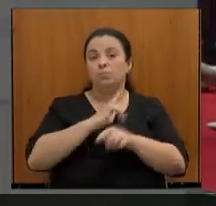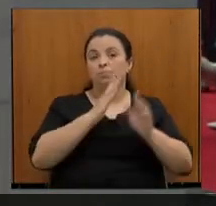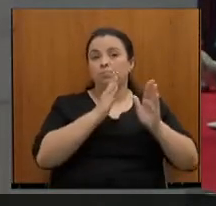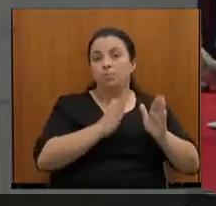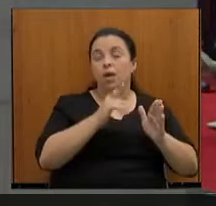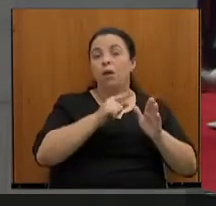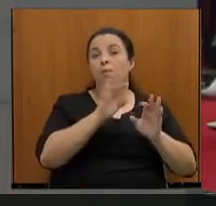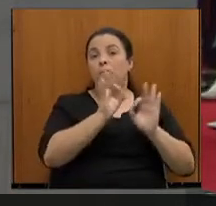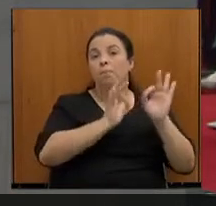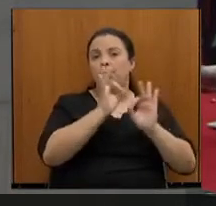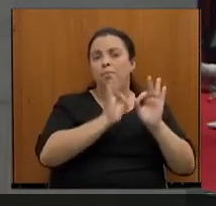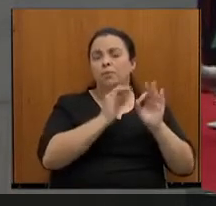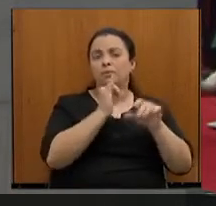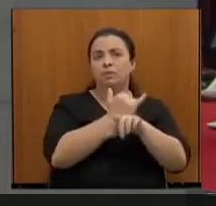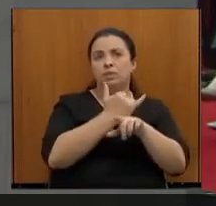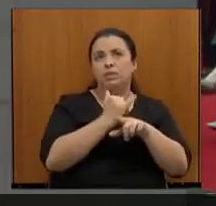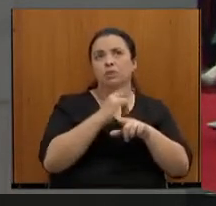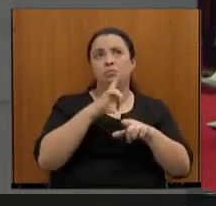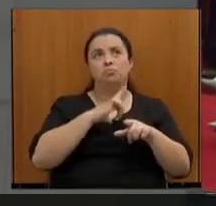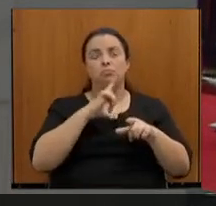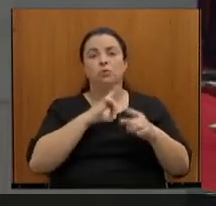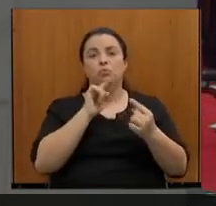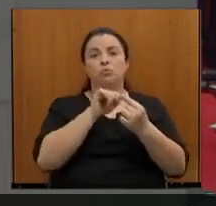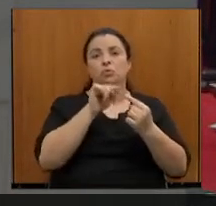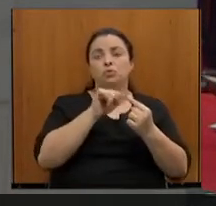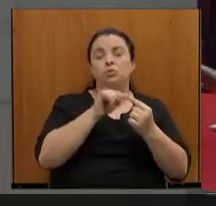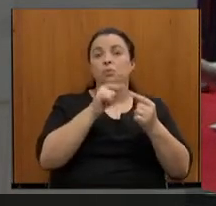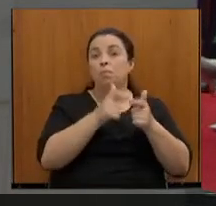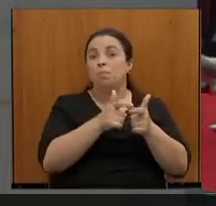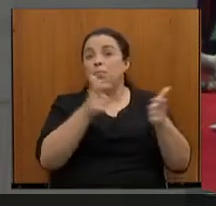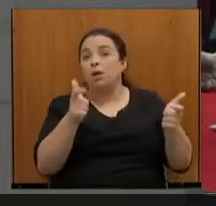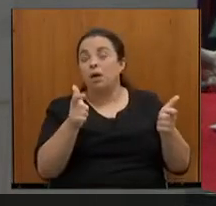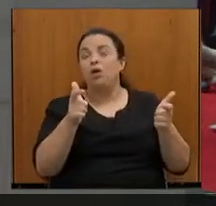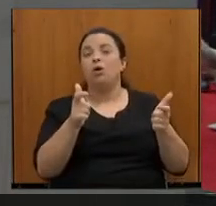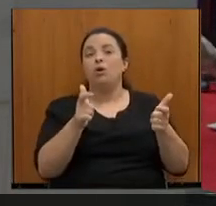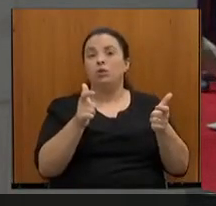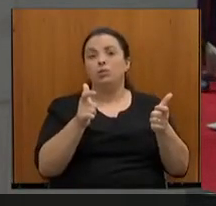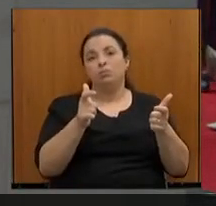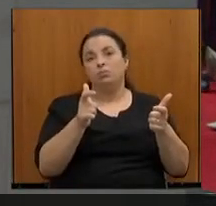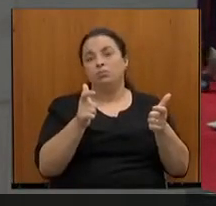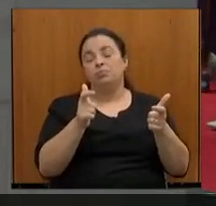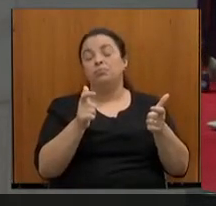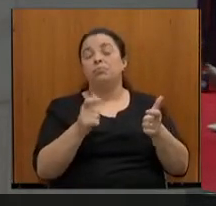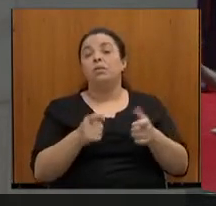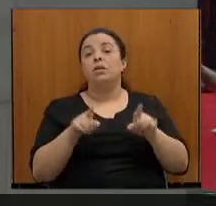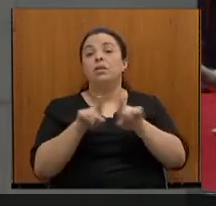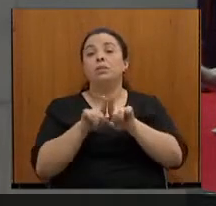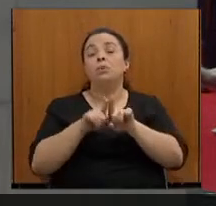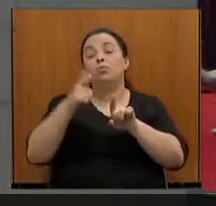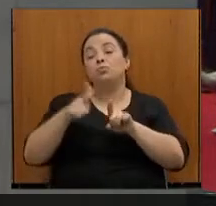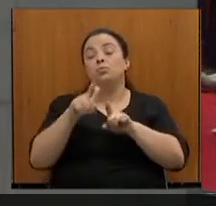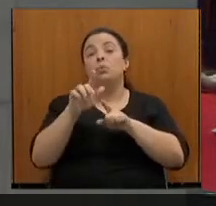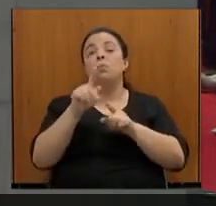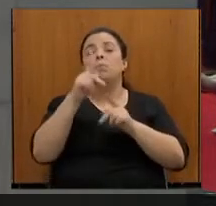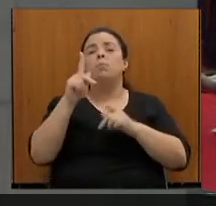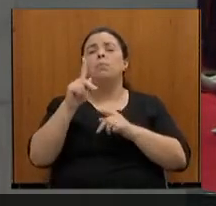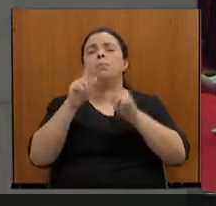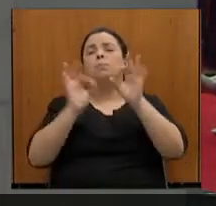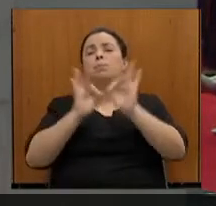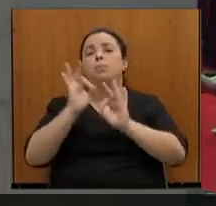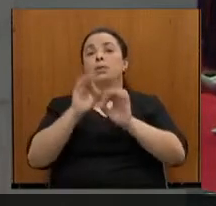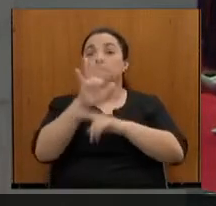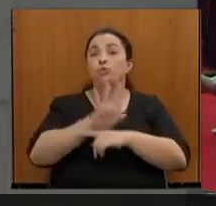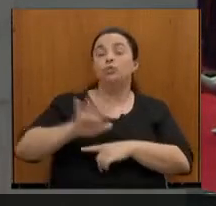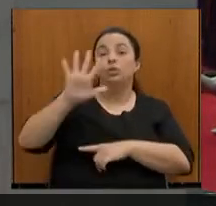que contém macro-objetivos dentro de cada área de atuação do Ministério Público e também um plano geral de atuação.